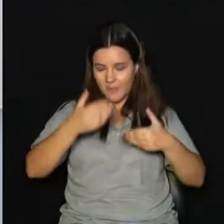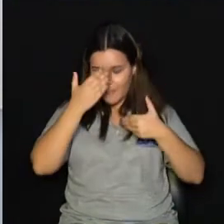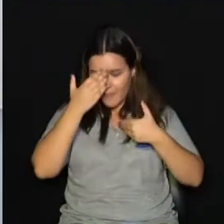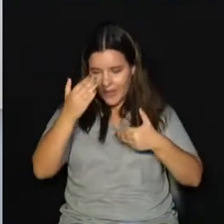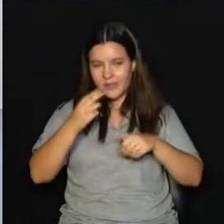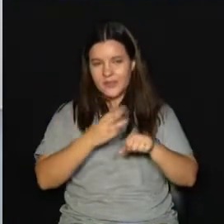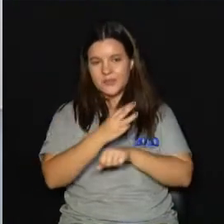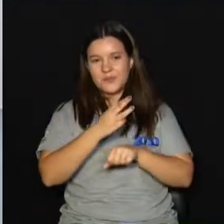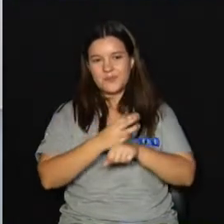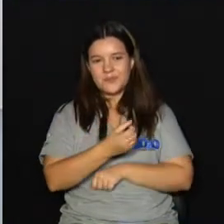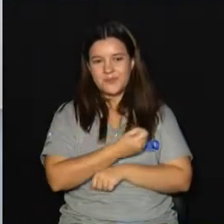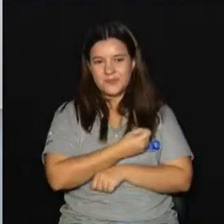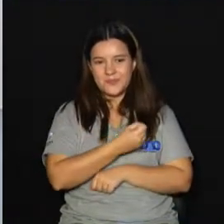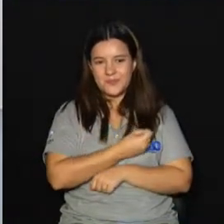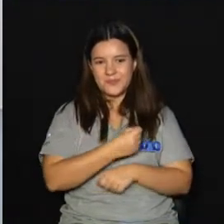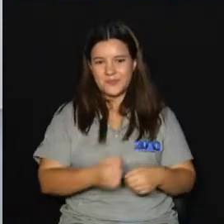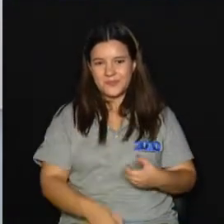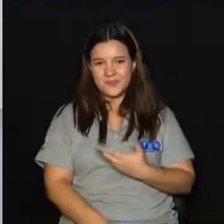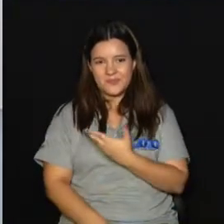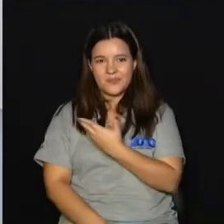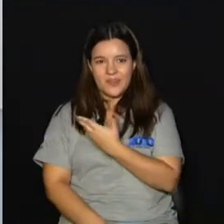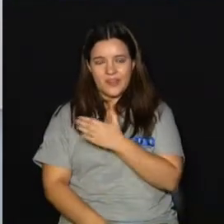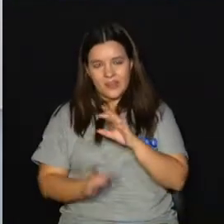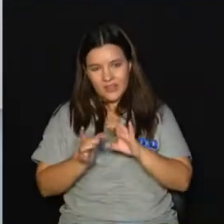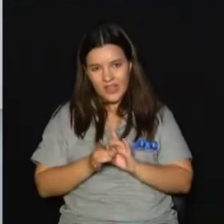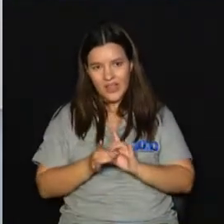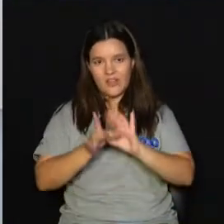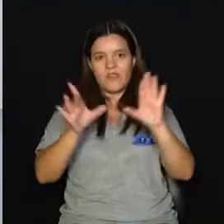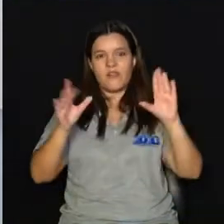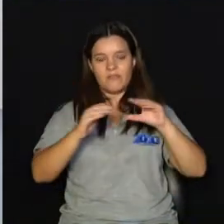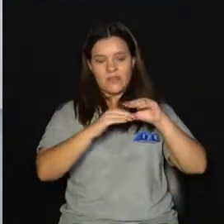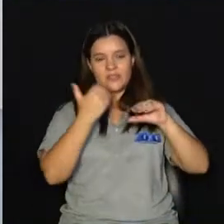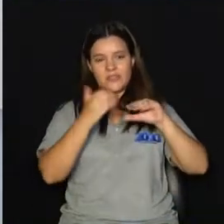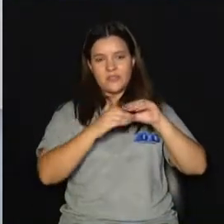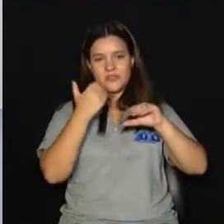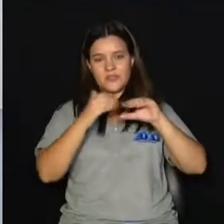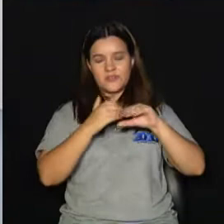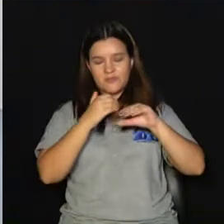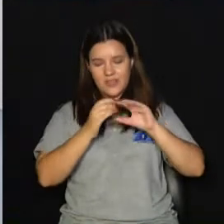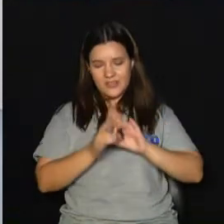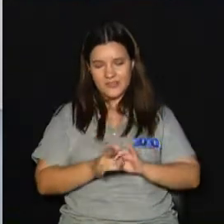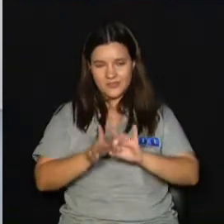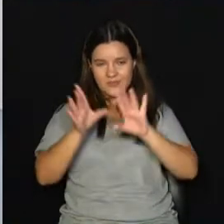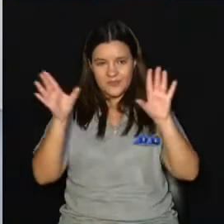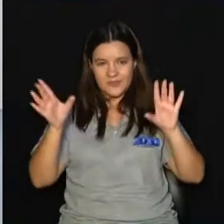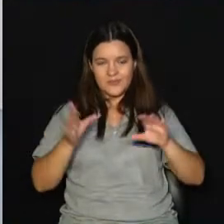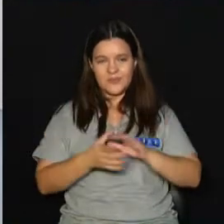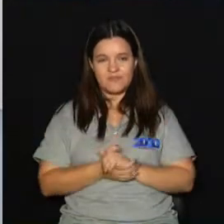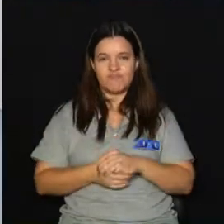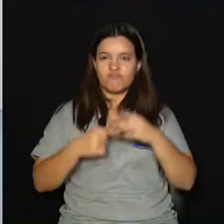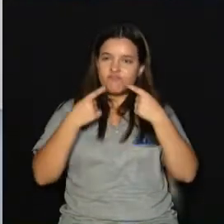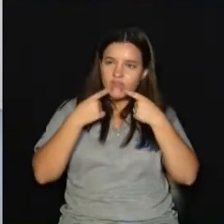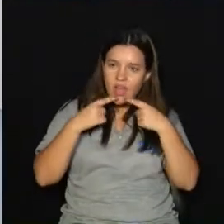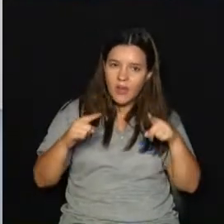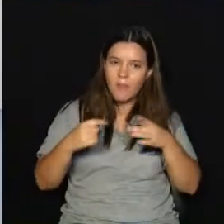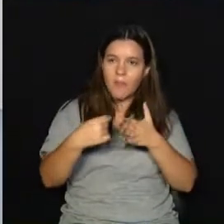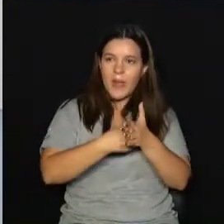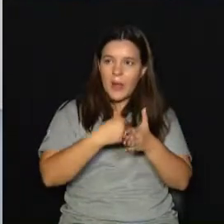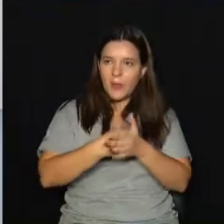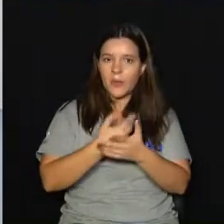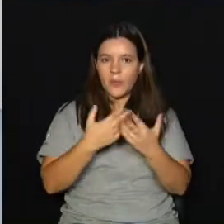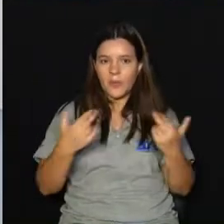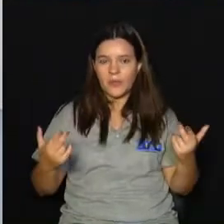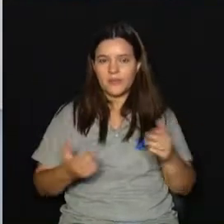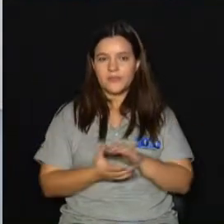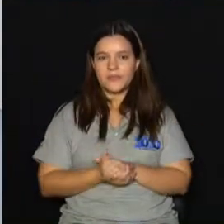nosso WhatsApp está aqui embaixo. Fique à vontade para você enviar a sua mensagem, o seu elogio, o seu questionamento.